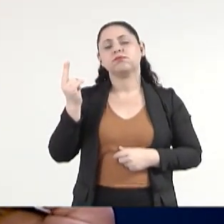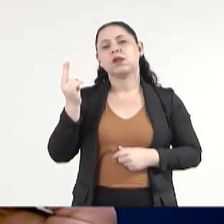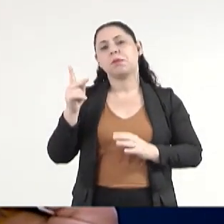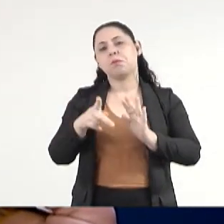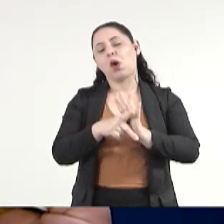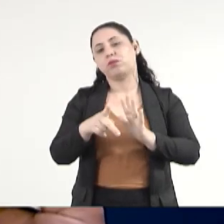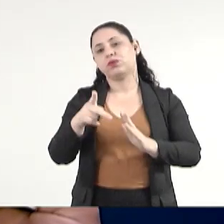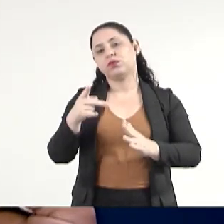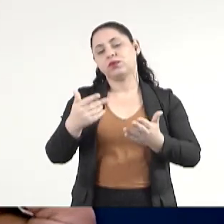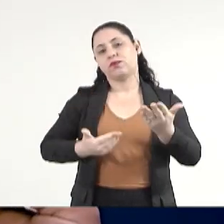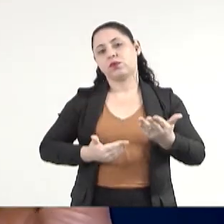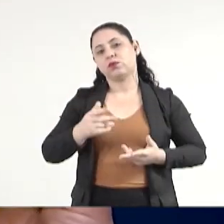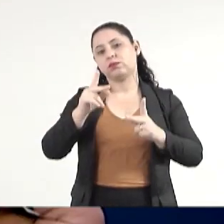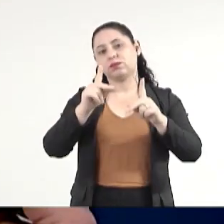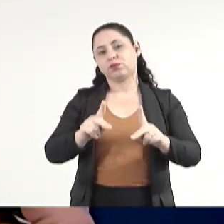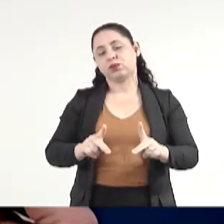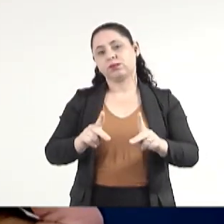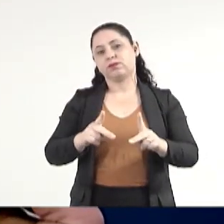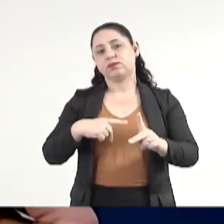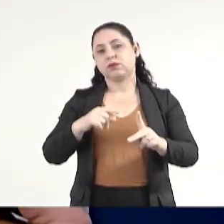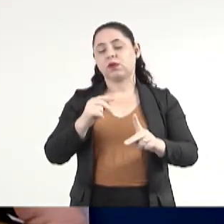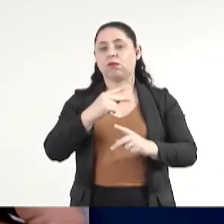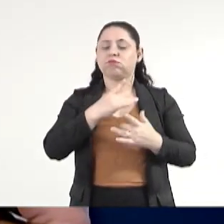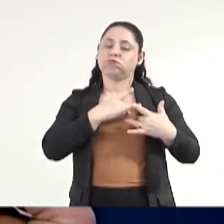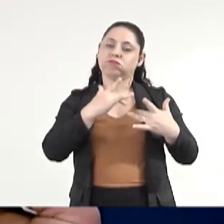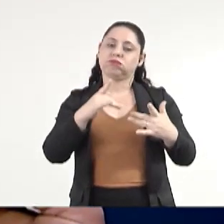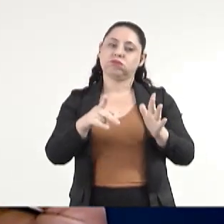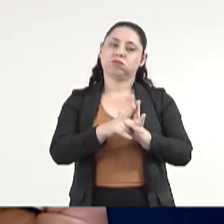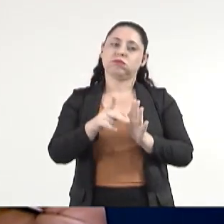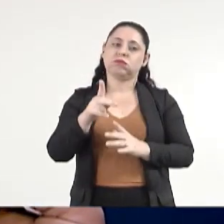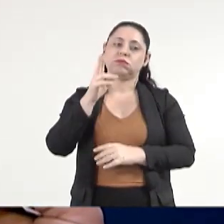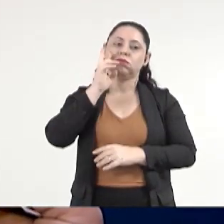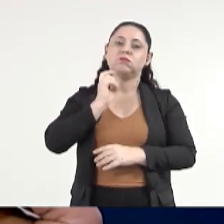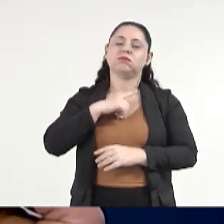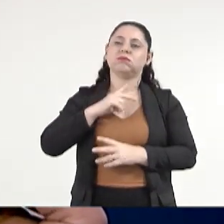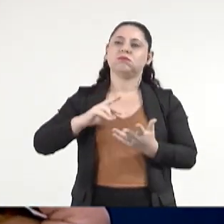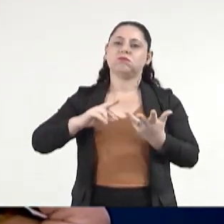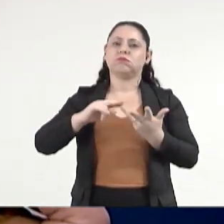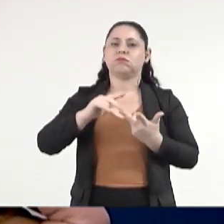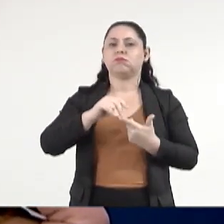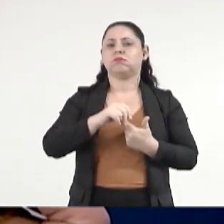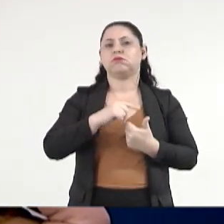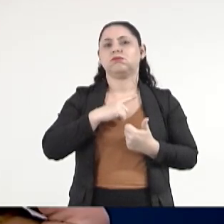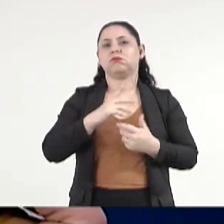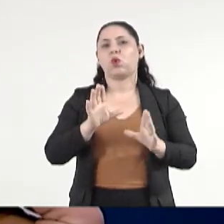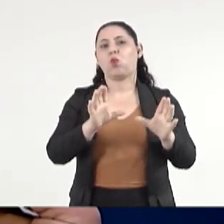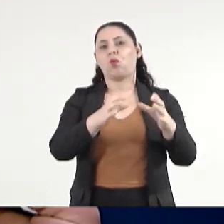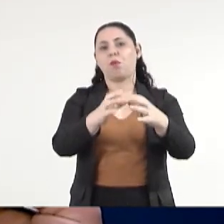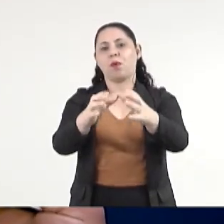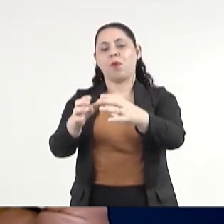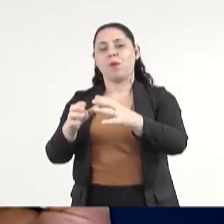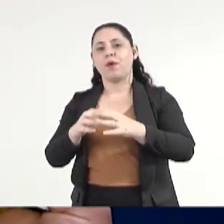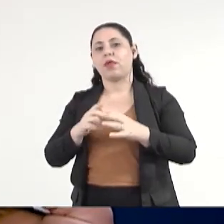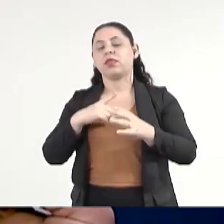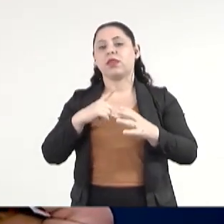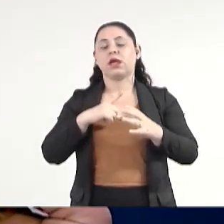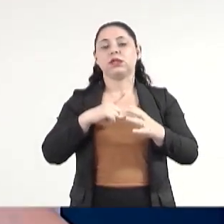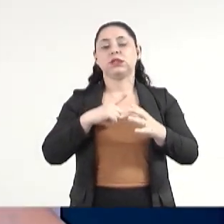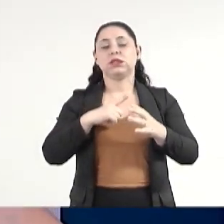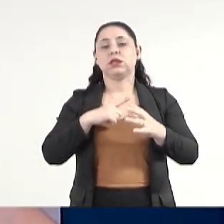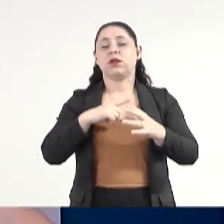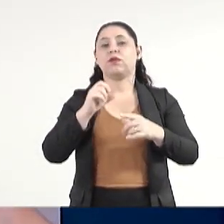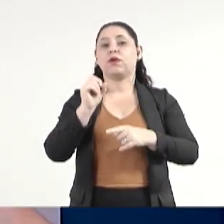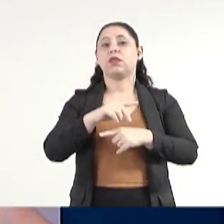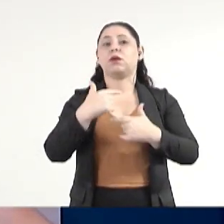servidores públicos e desse olhar do governo do Estado, que é claro, e não param aí, são vários segmentos que estão chegando, os cargos